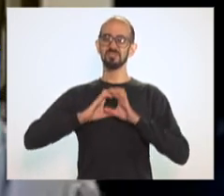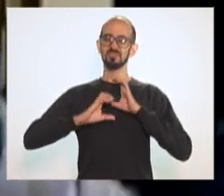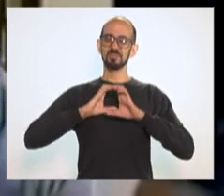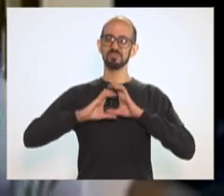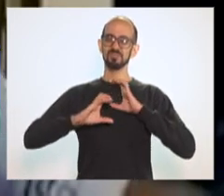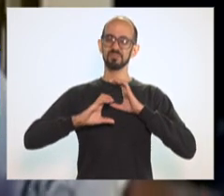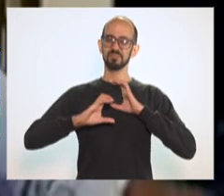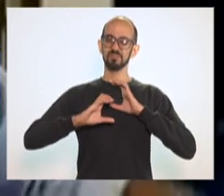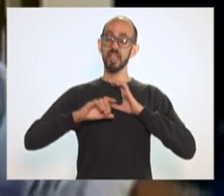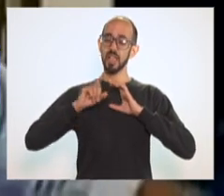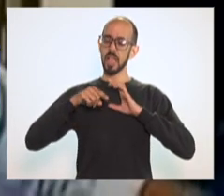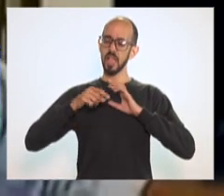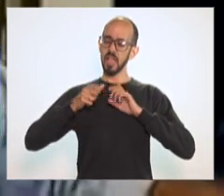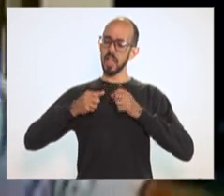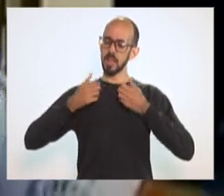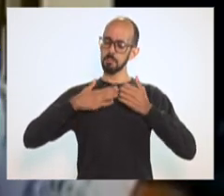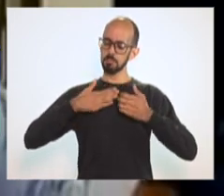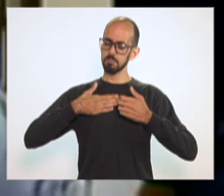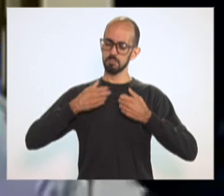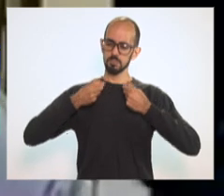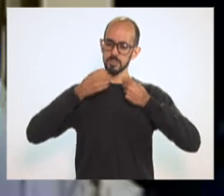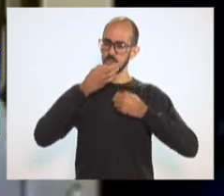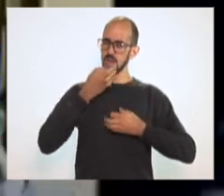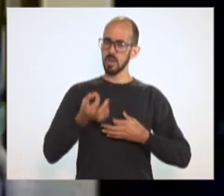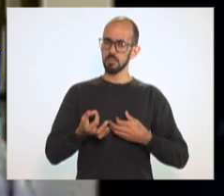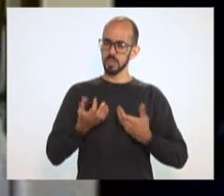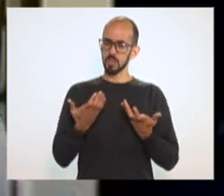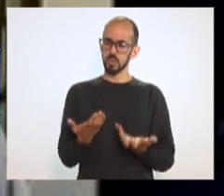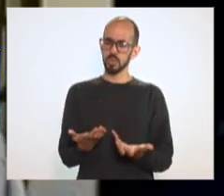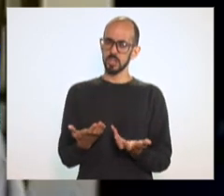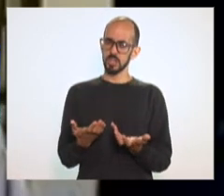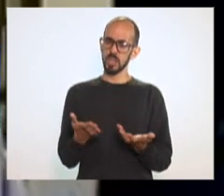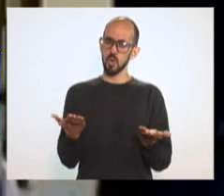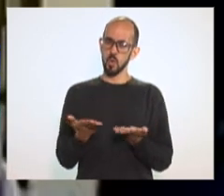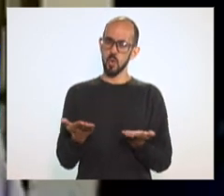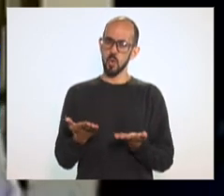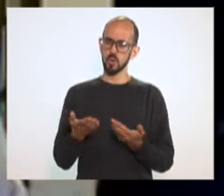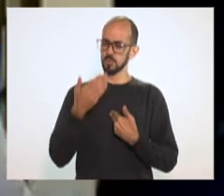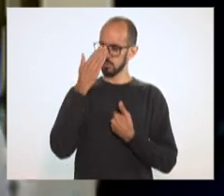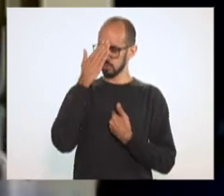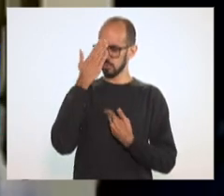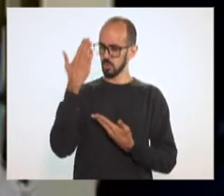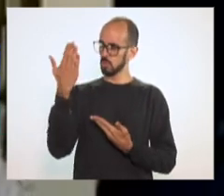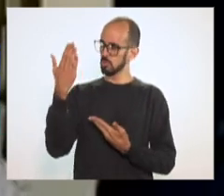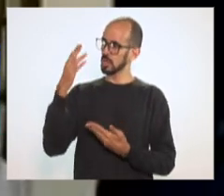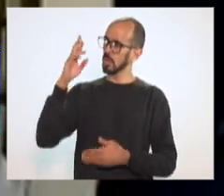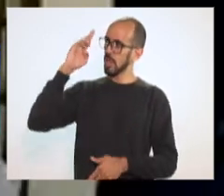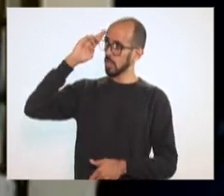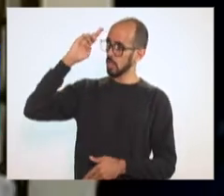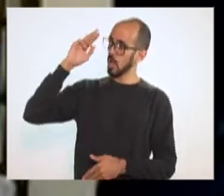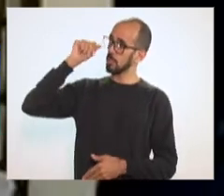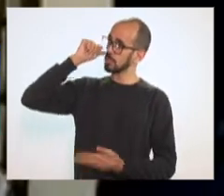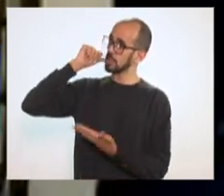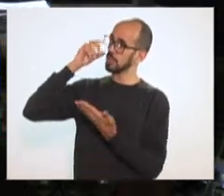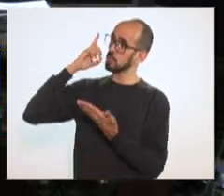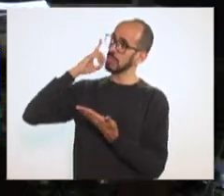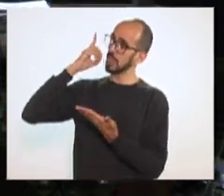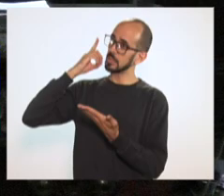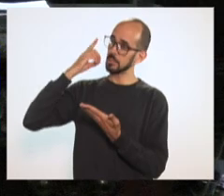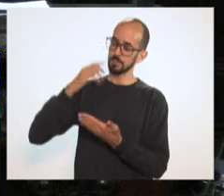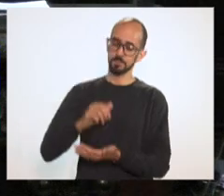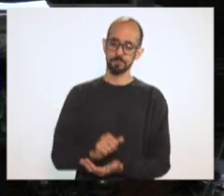essas considerações que eu gostaria de fazer pelos dias de hoje e muito obrigado nobre deputada a